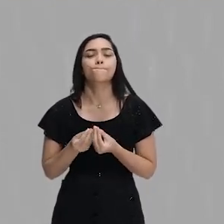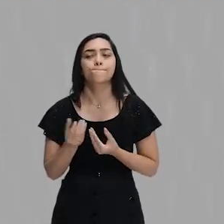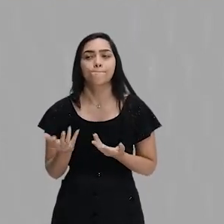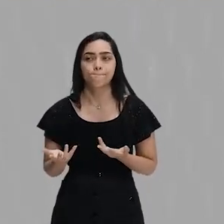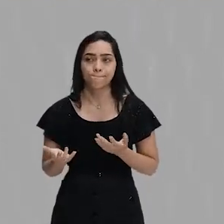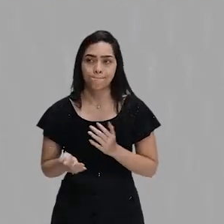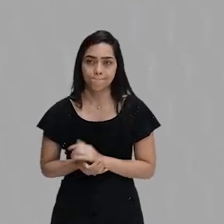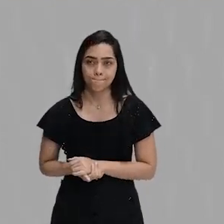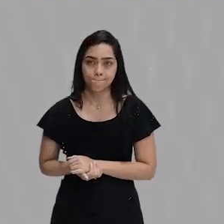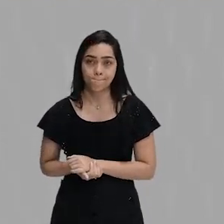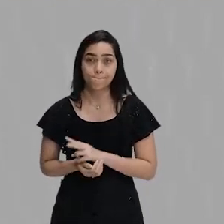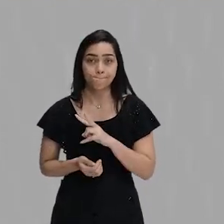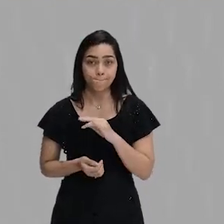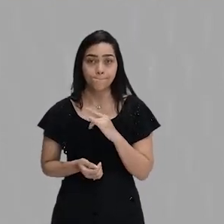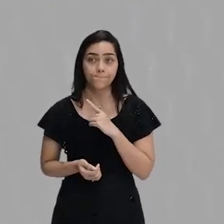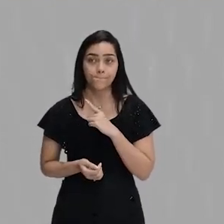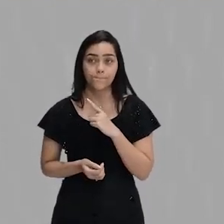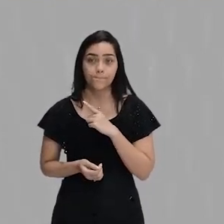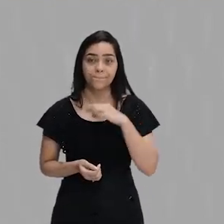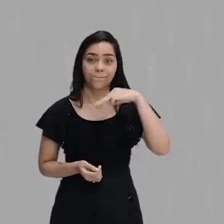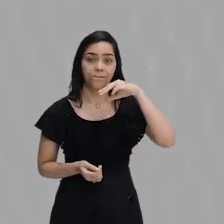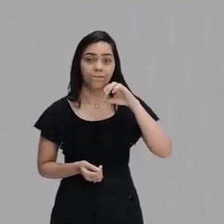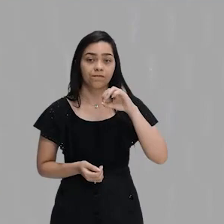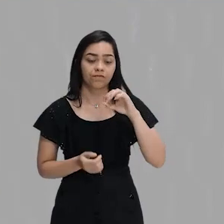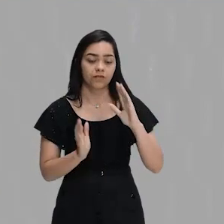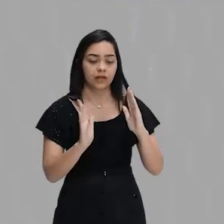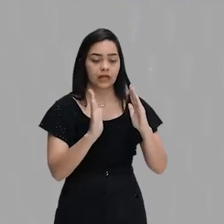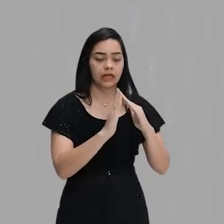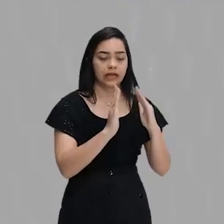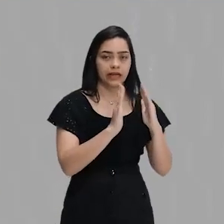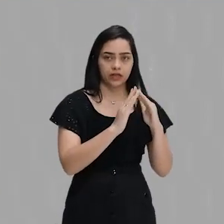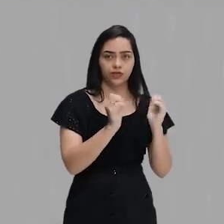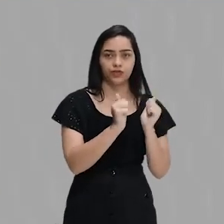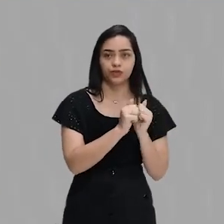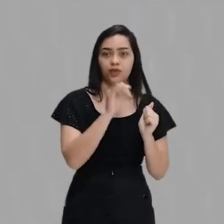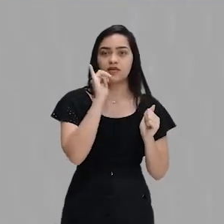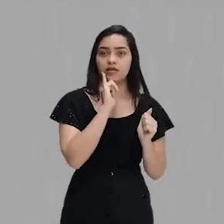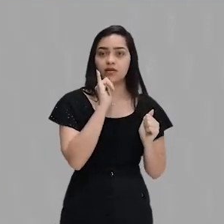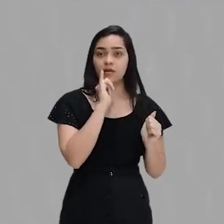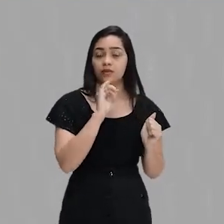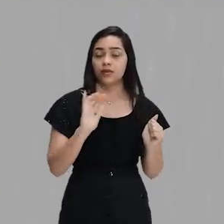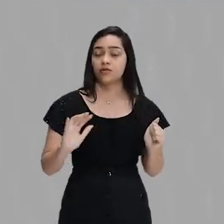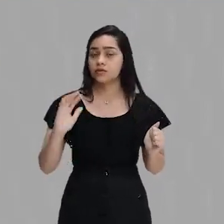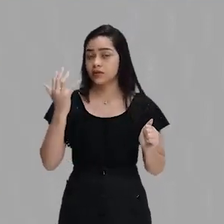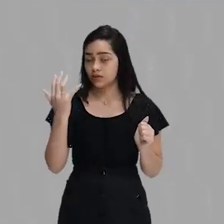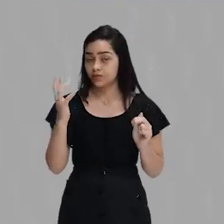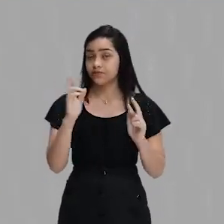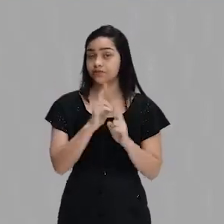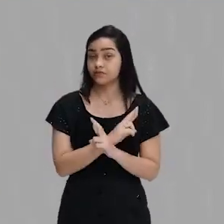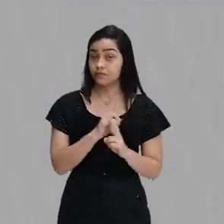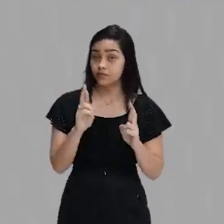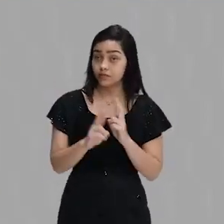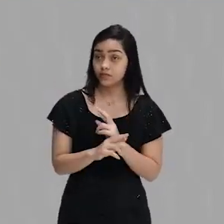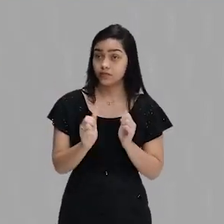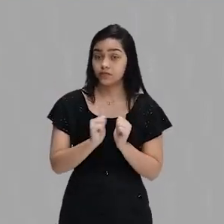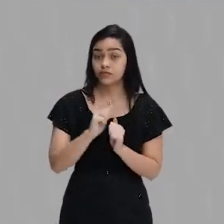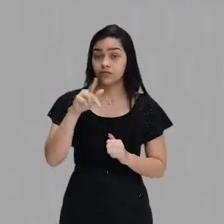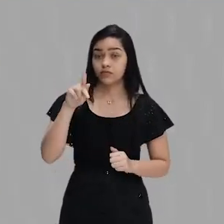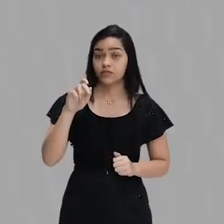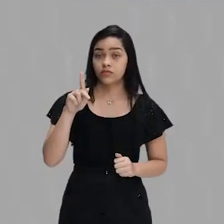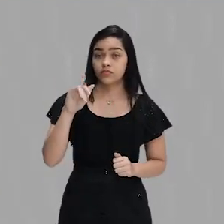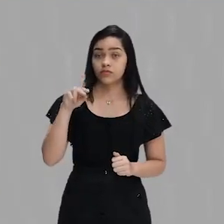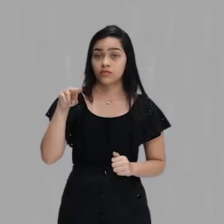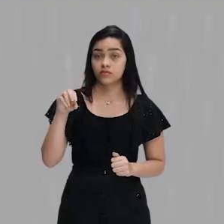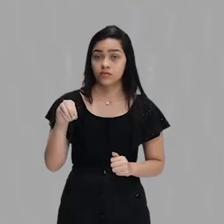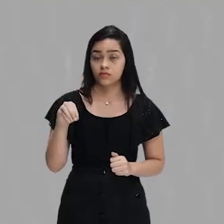Um indivíduo ele vai servir de moradia para o outro. É o exemplo que ocorre, pessoal, com o pepino do mar, que é